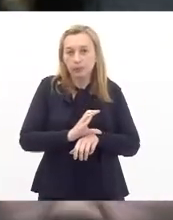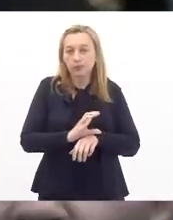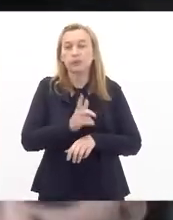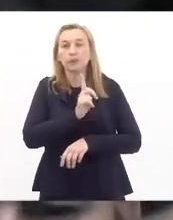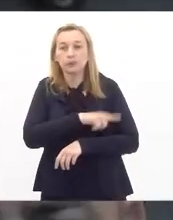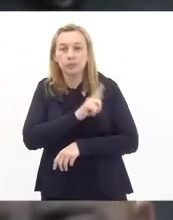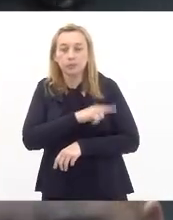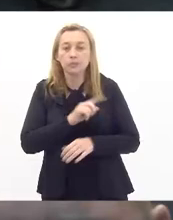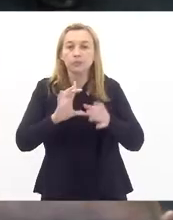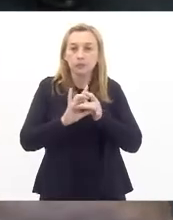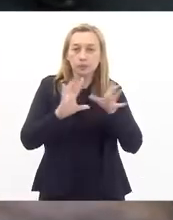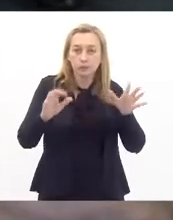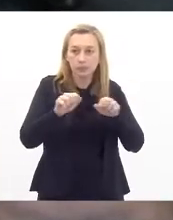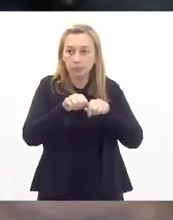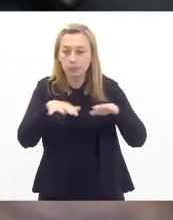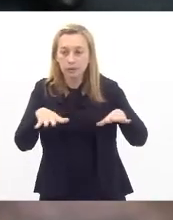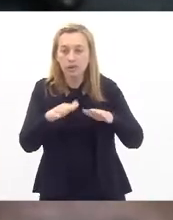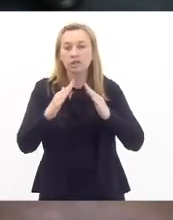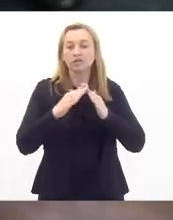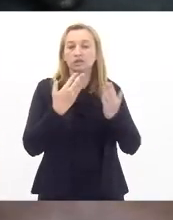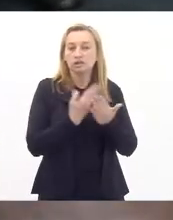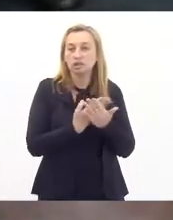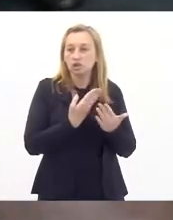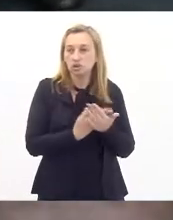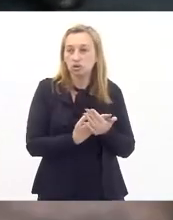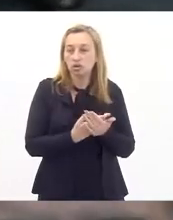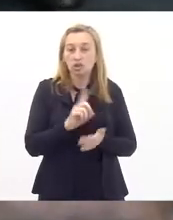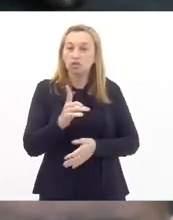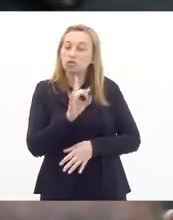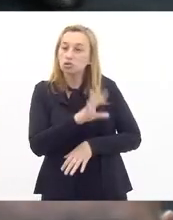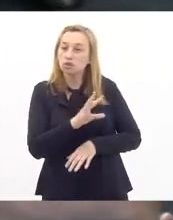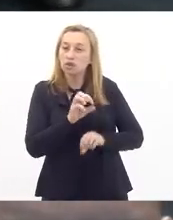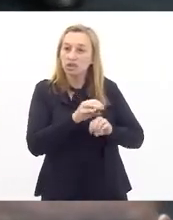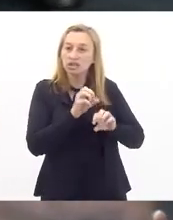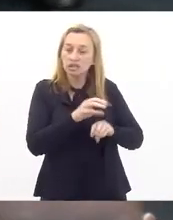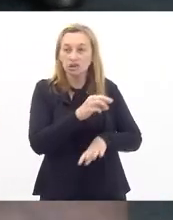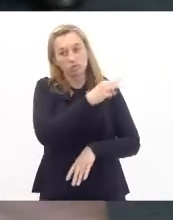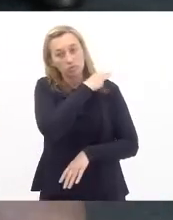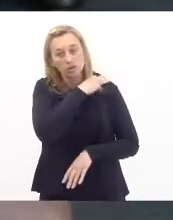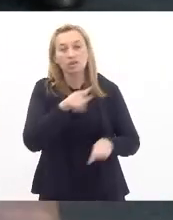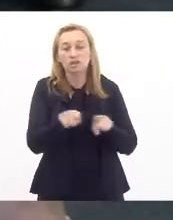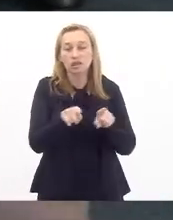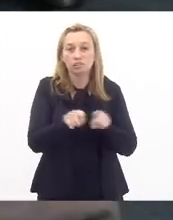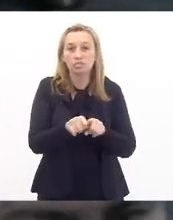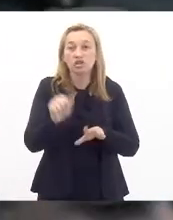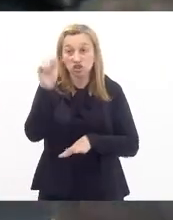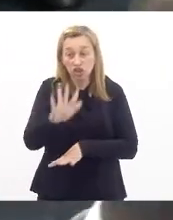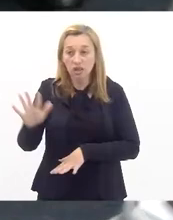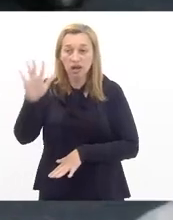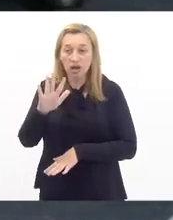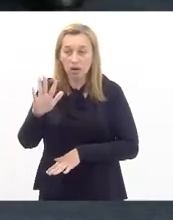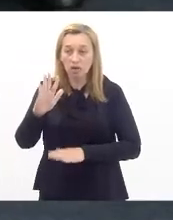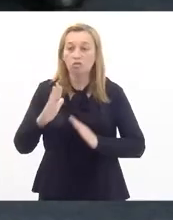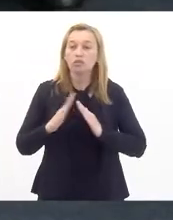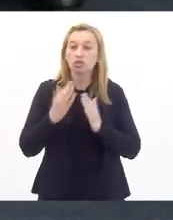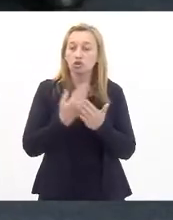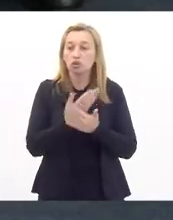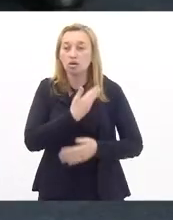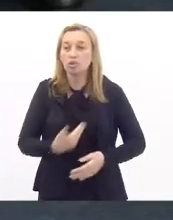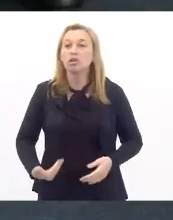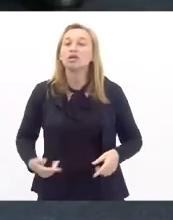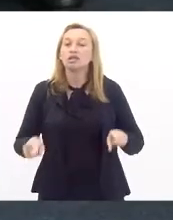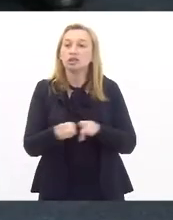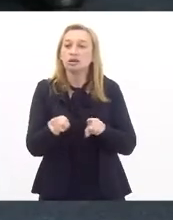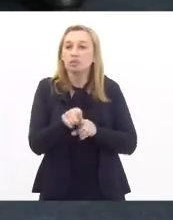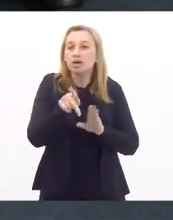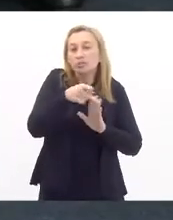gestão democrática e ampliada das escolas não sai de Ensino Médio Mas das escolas públicas no geral bem como a própria